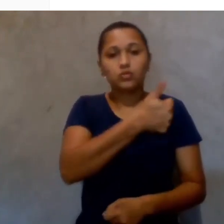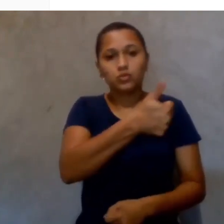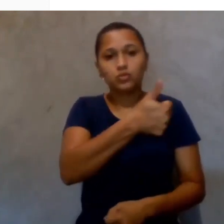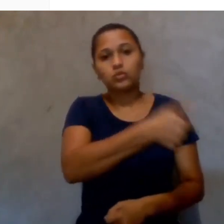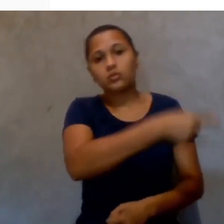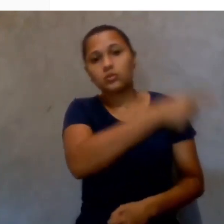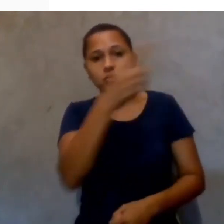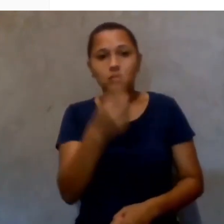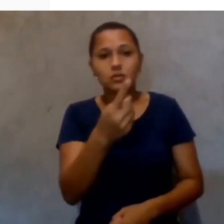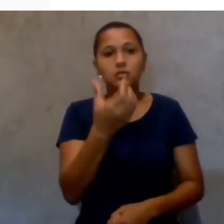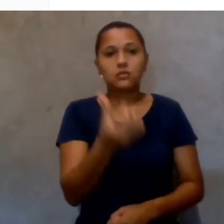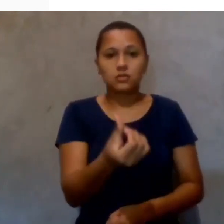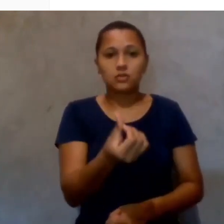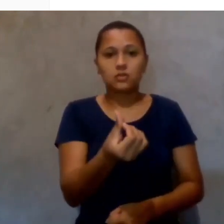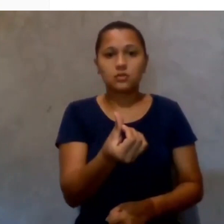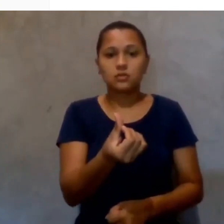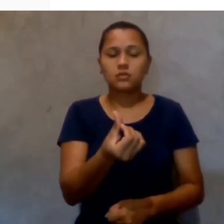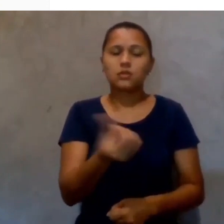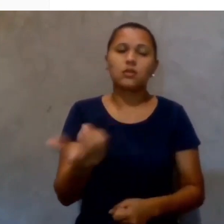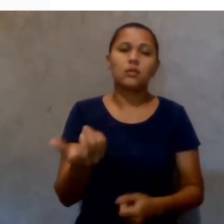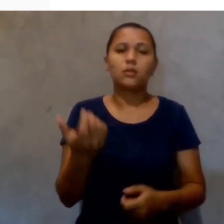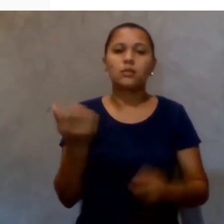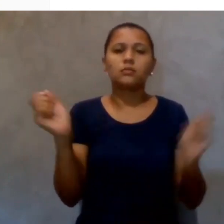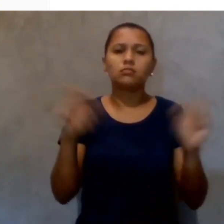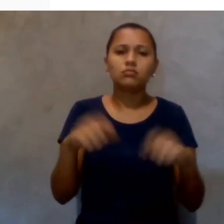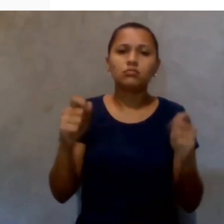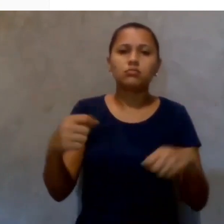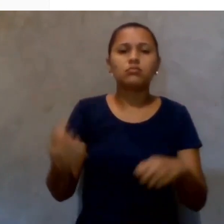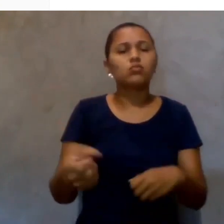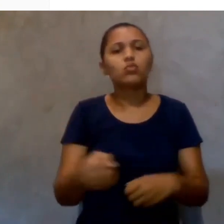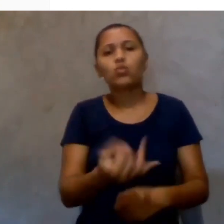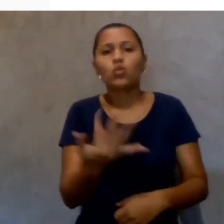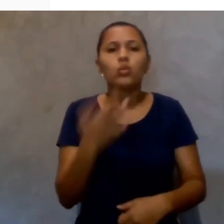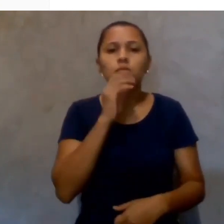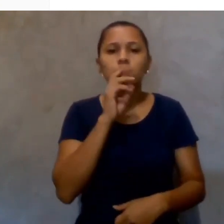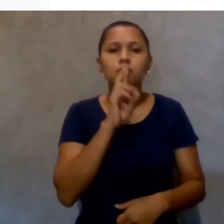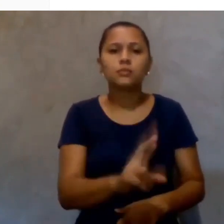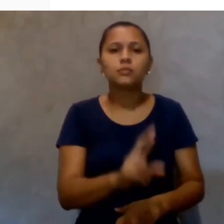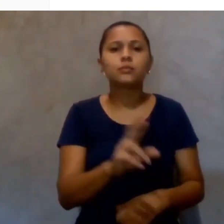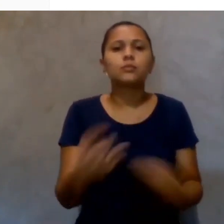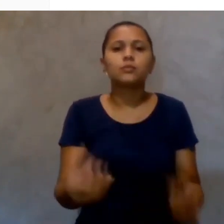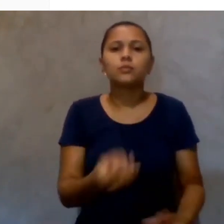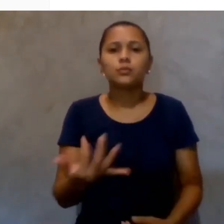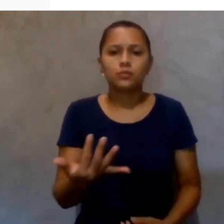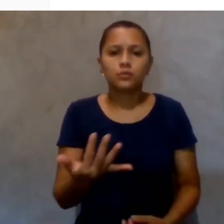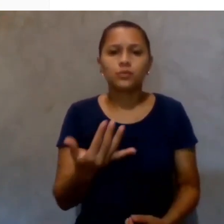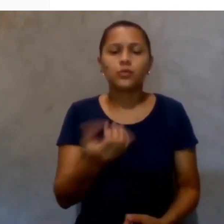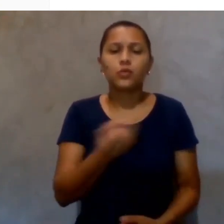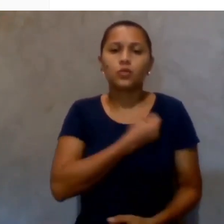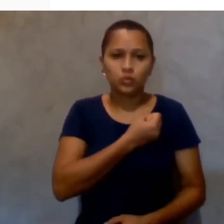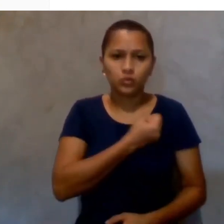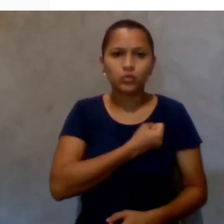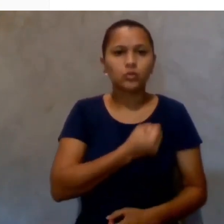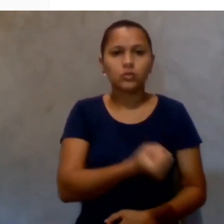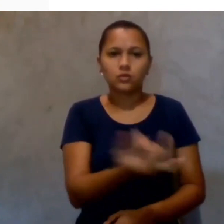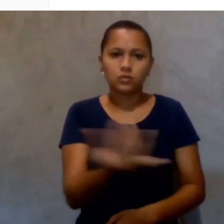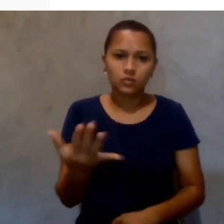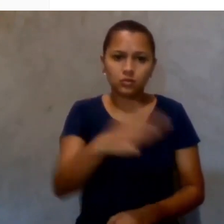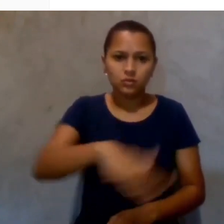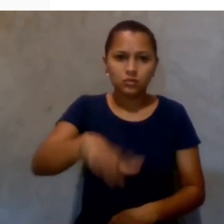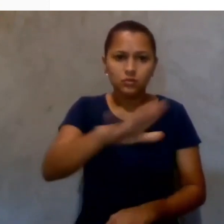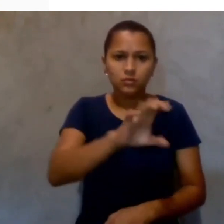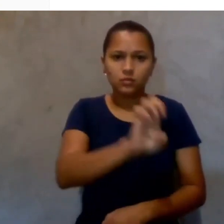pelos números 2, 4 e 6, que são os números dentro do meu espaço amostral que são pares. Então,